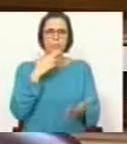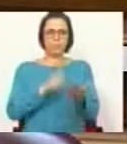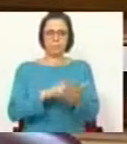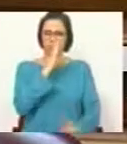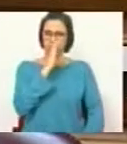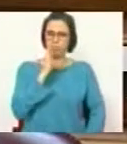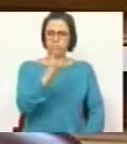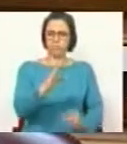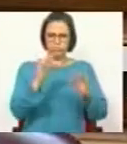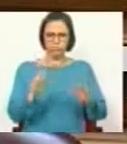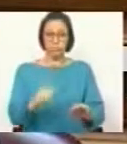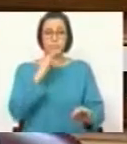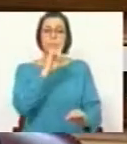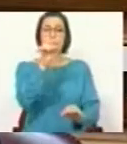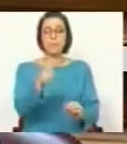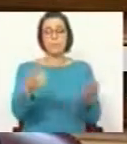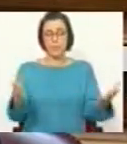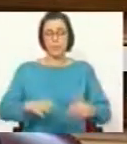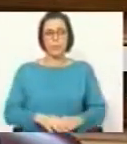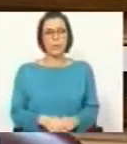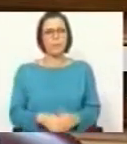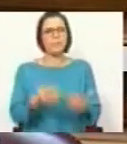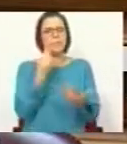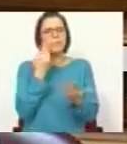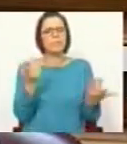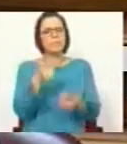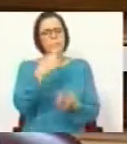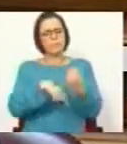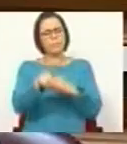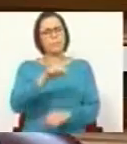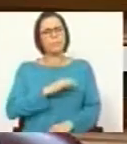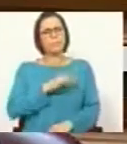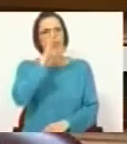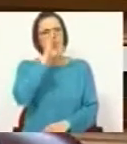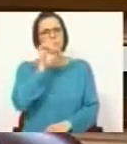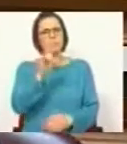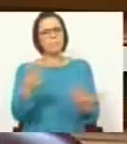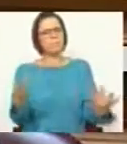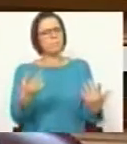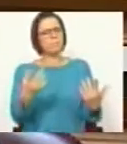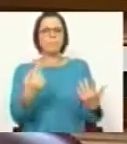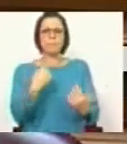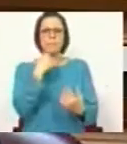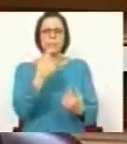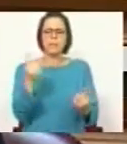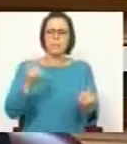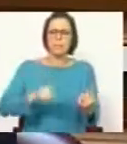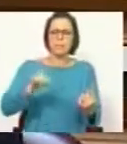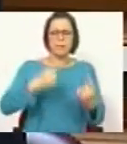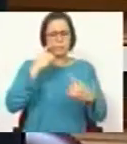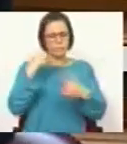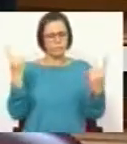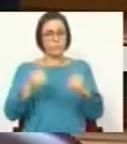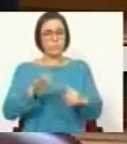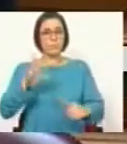à frontalidade. E a pergunta é esta: como é que o Sr. Primeiro-Ministro tem cara para dizer recorrentemente ao